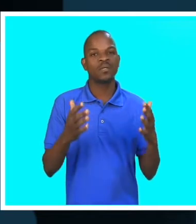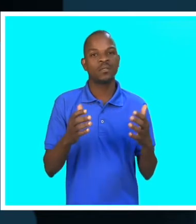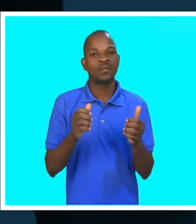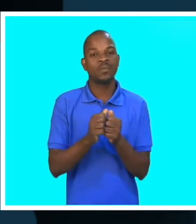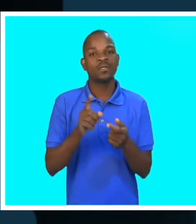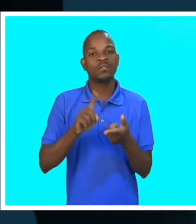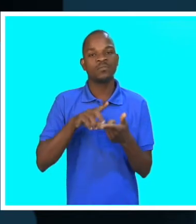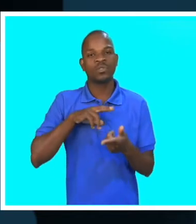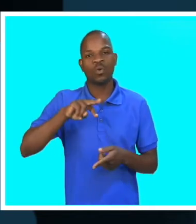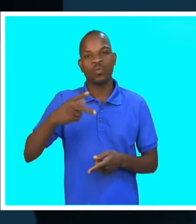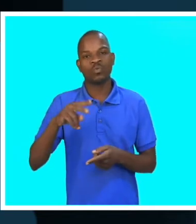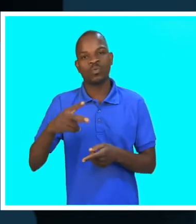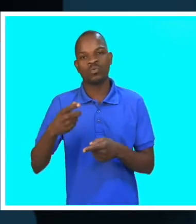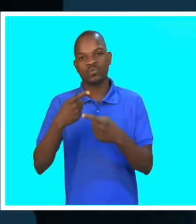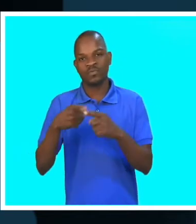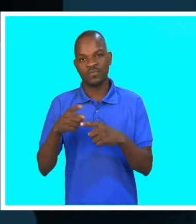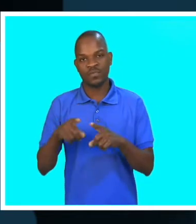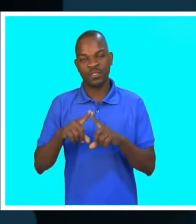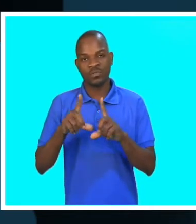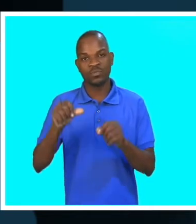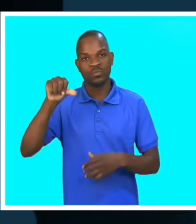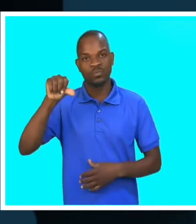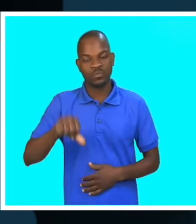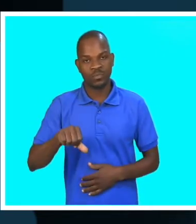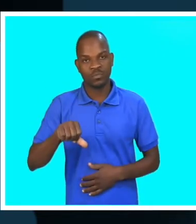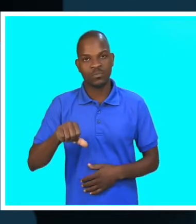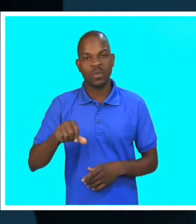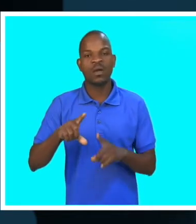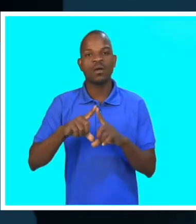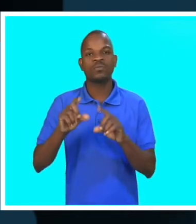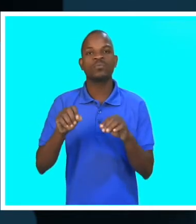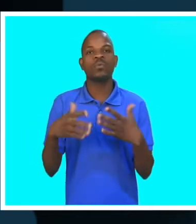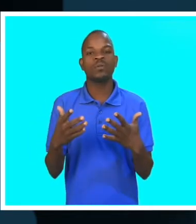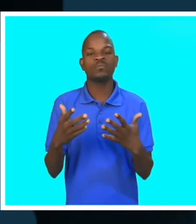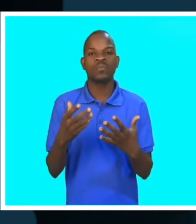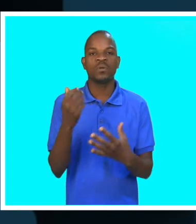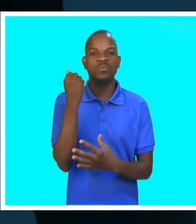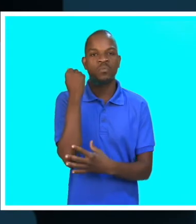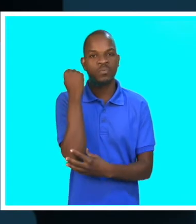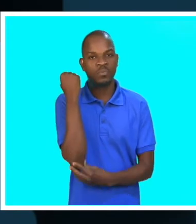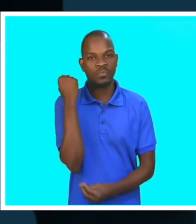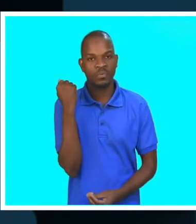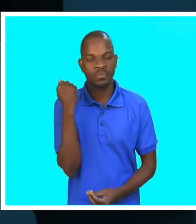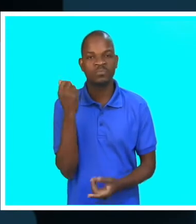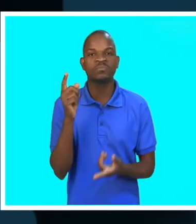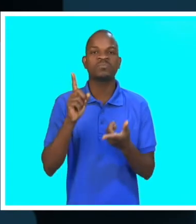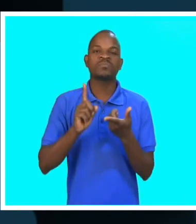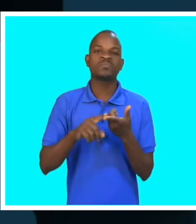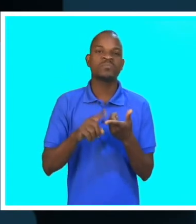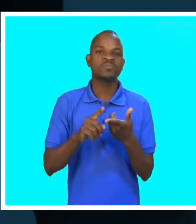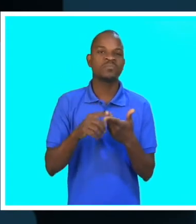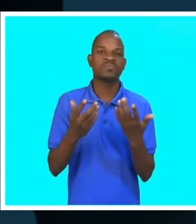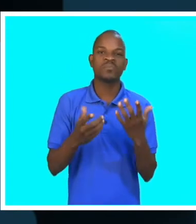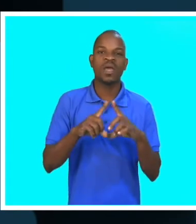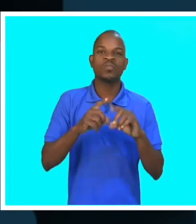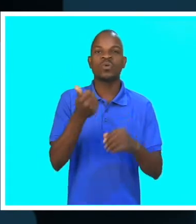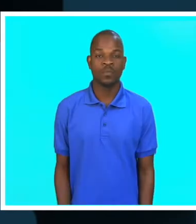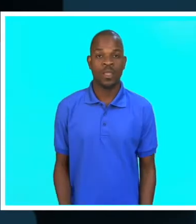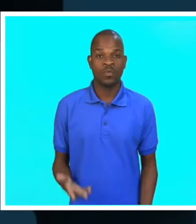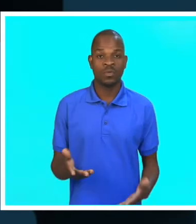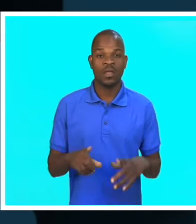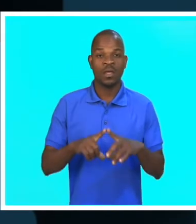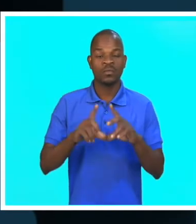temos outros males, claro, que têm a ver com a pobreza, têm a ver com o alcoolismo.